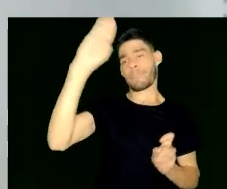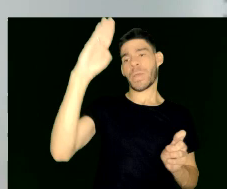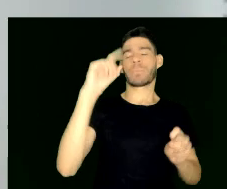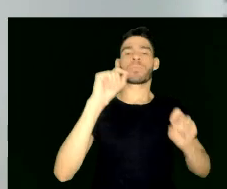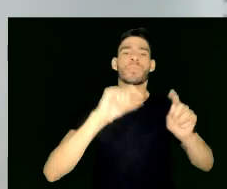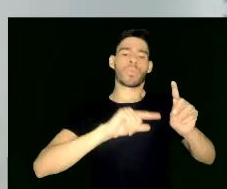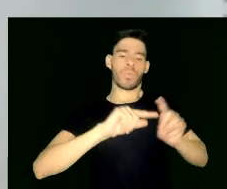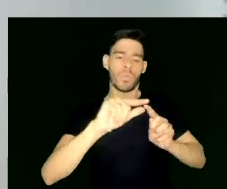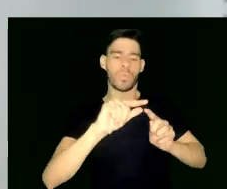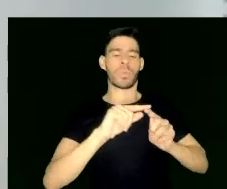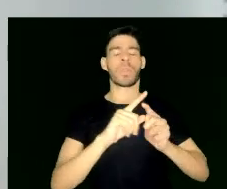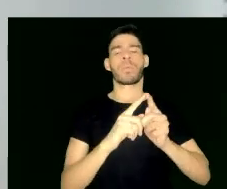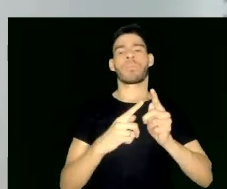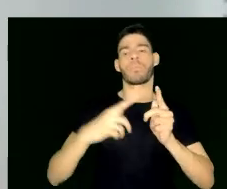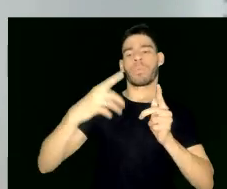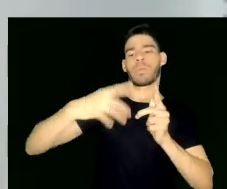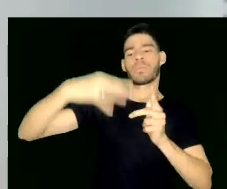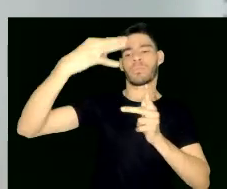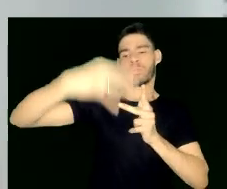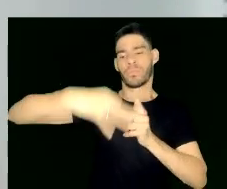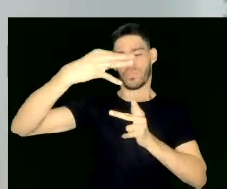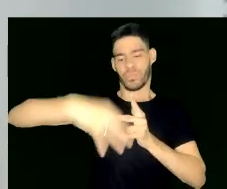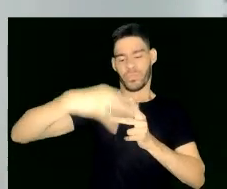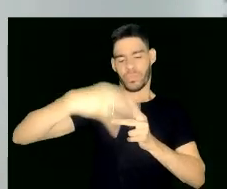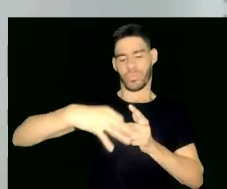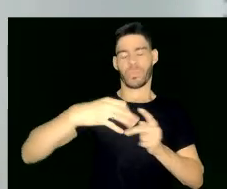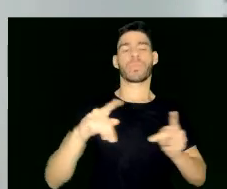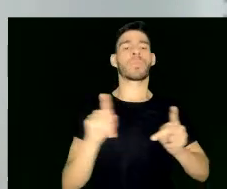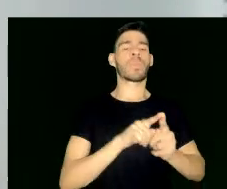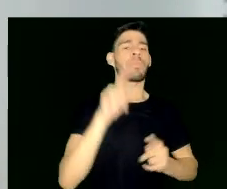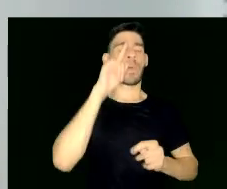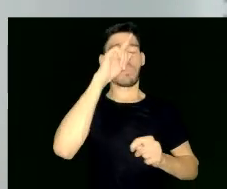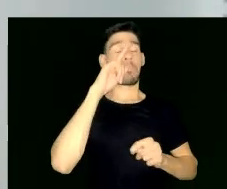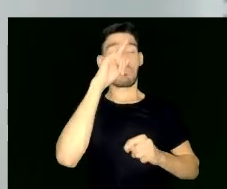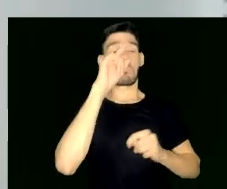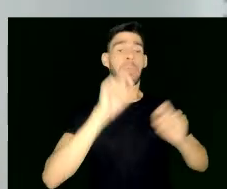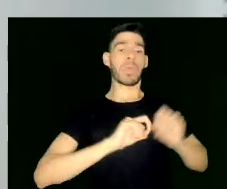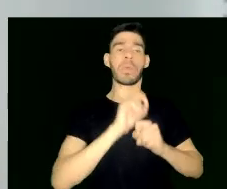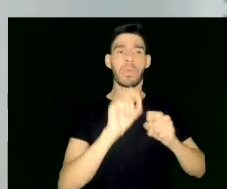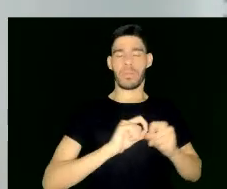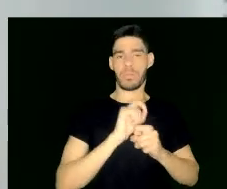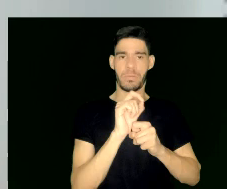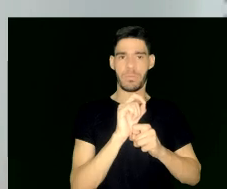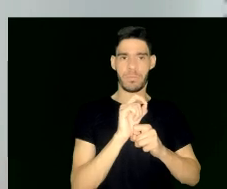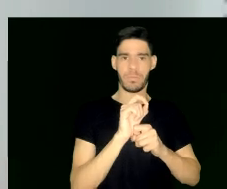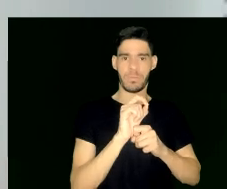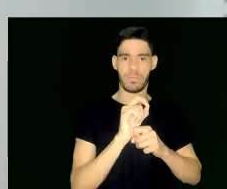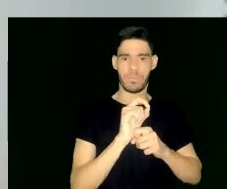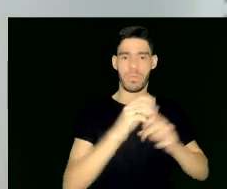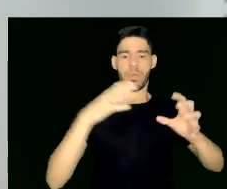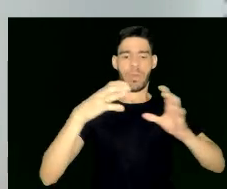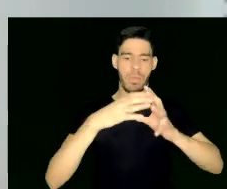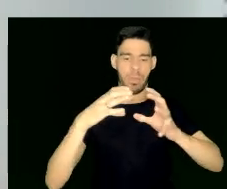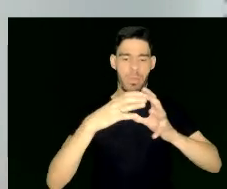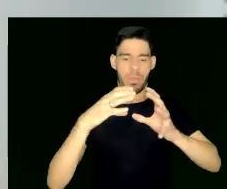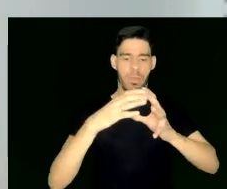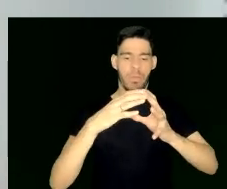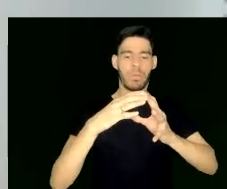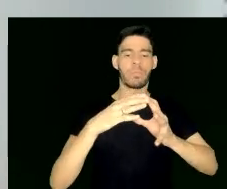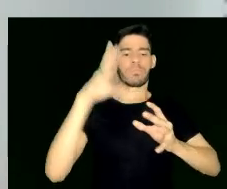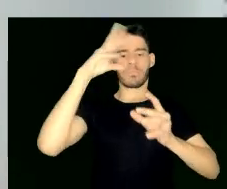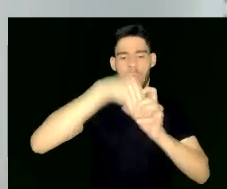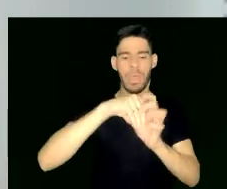proteção, sobretudo a atuação do Poder Judiciário, né? E os riscos, né? Que para os